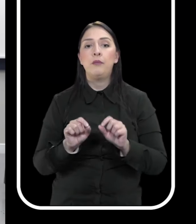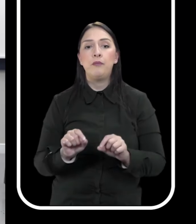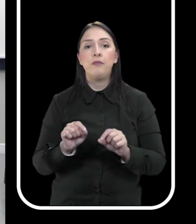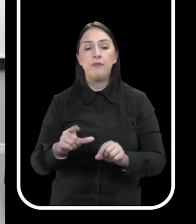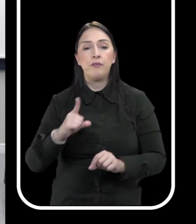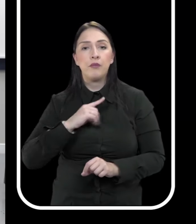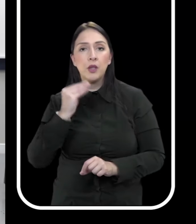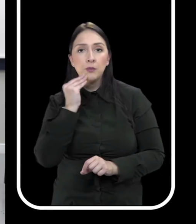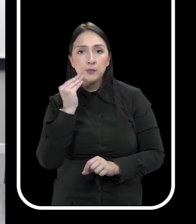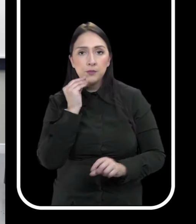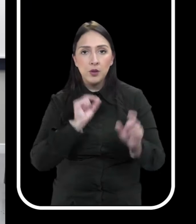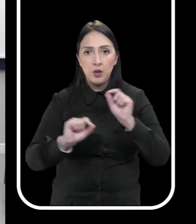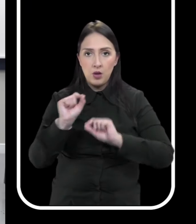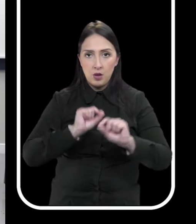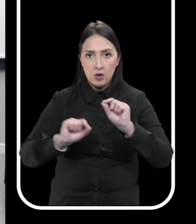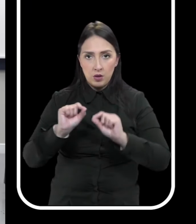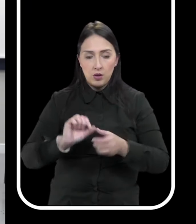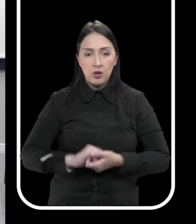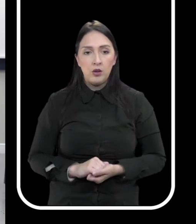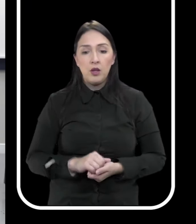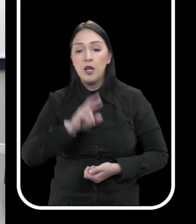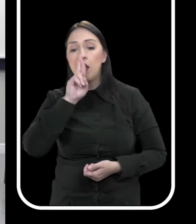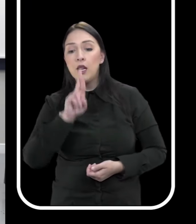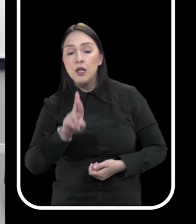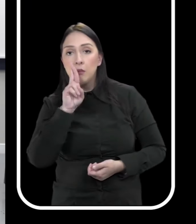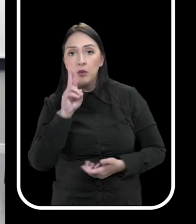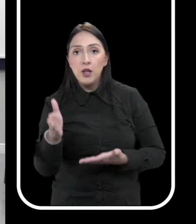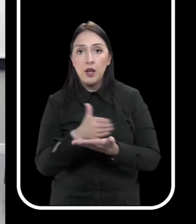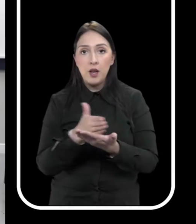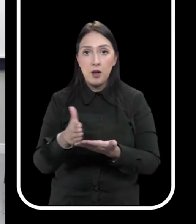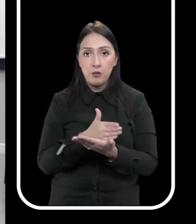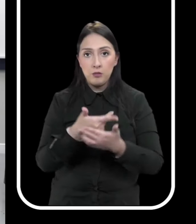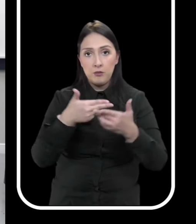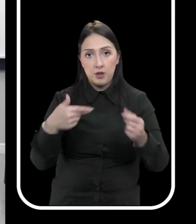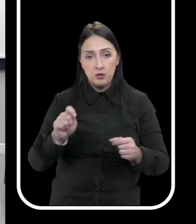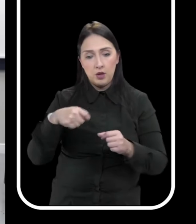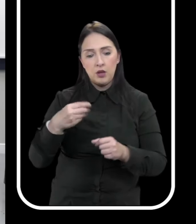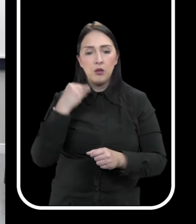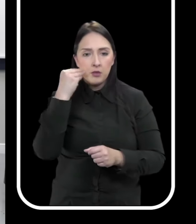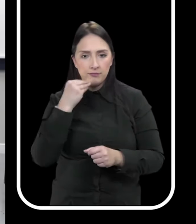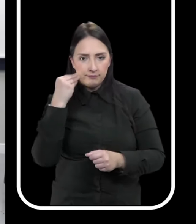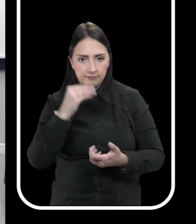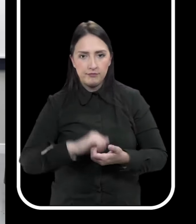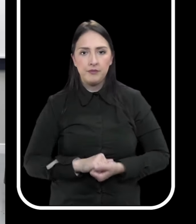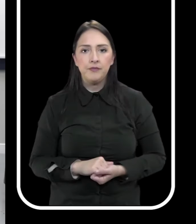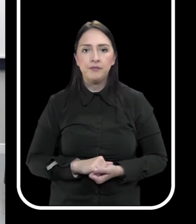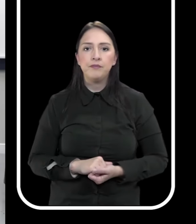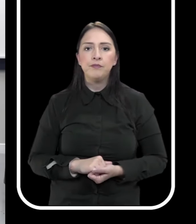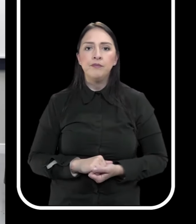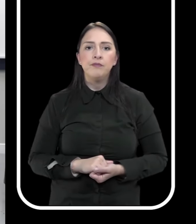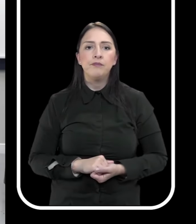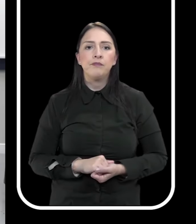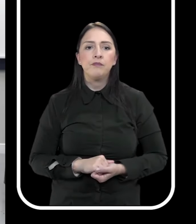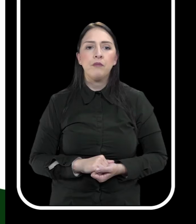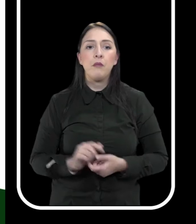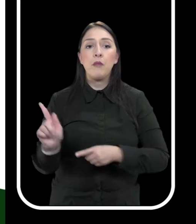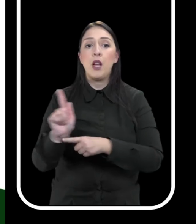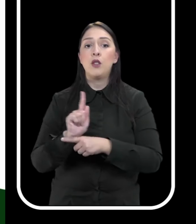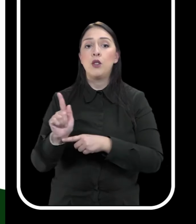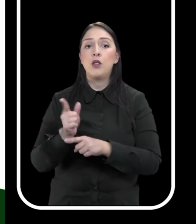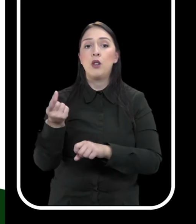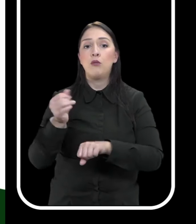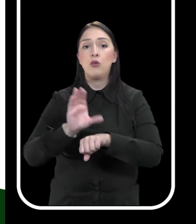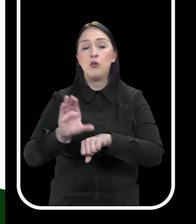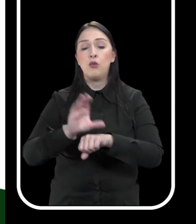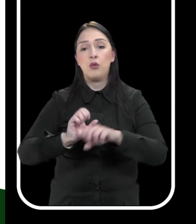também fazer a simulação e responder algumas questões a respeito da simulação. E em gestão